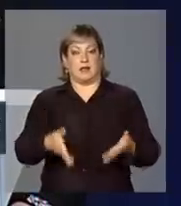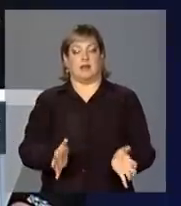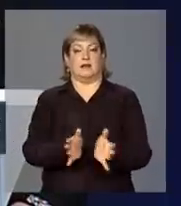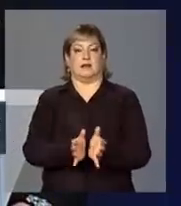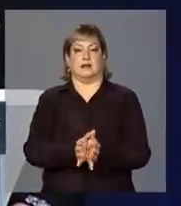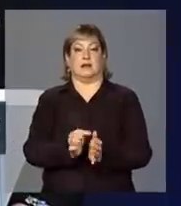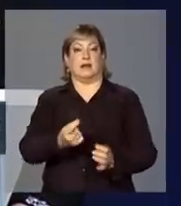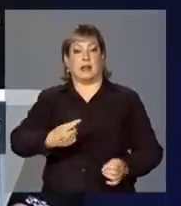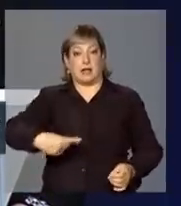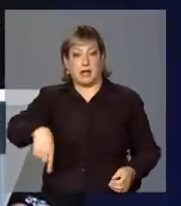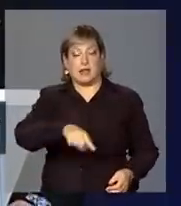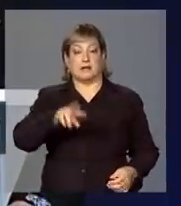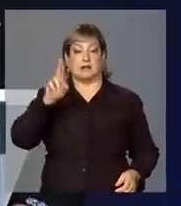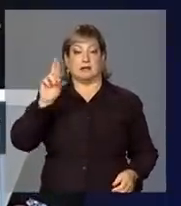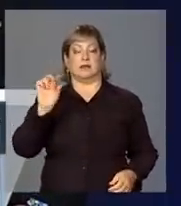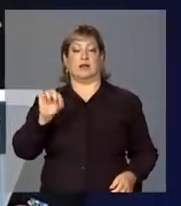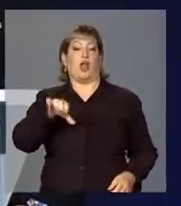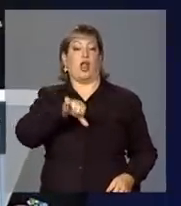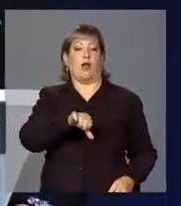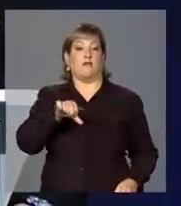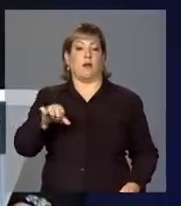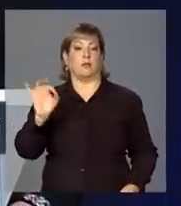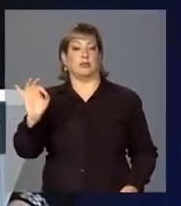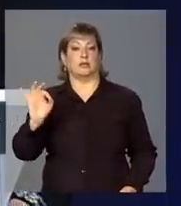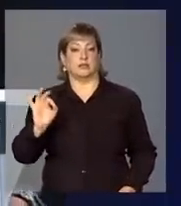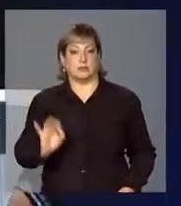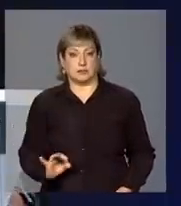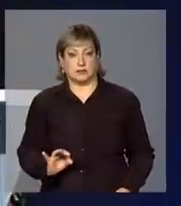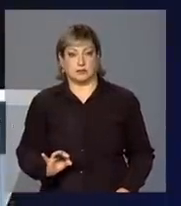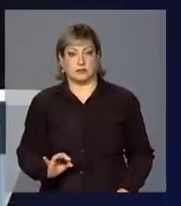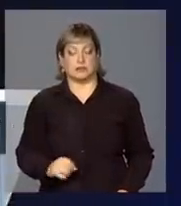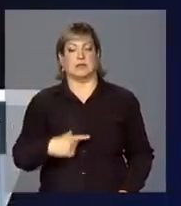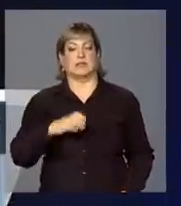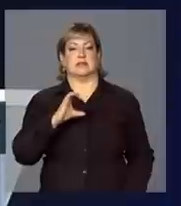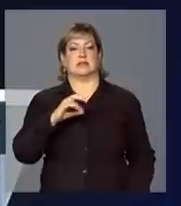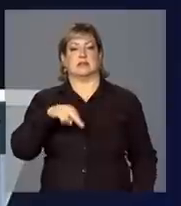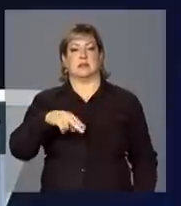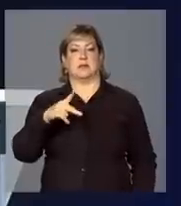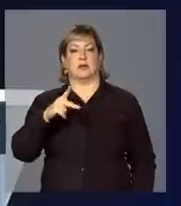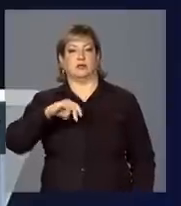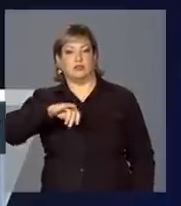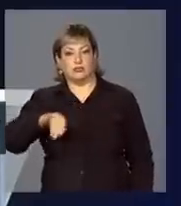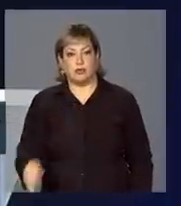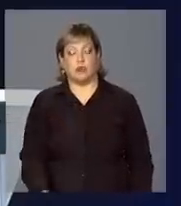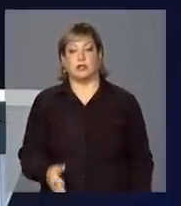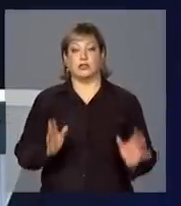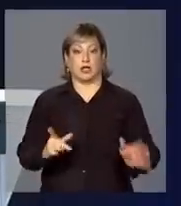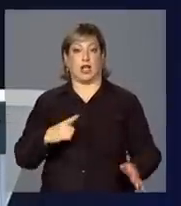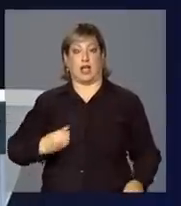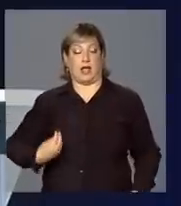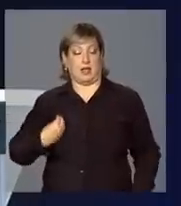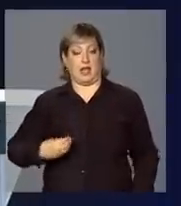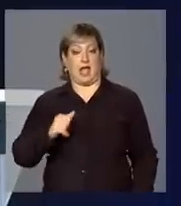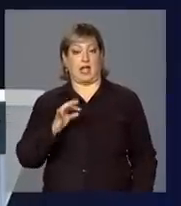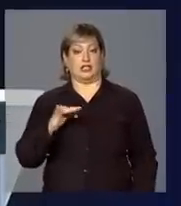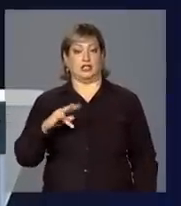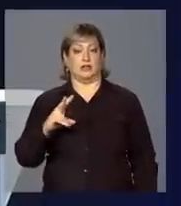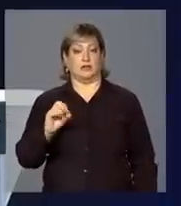Eles representam 99% dos CNPJs ativos em todo o